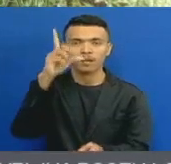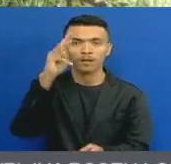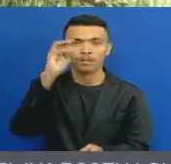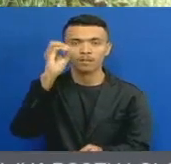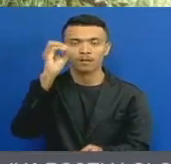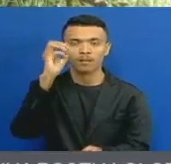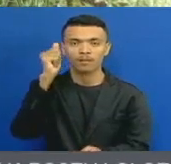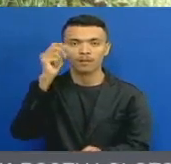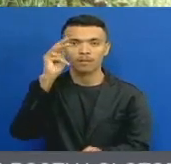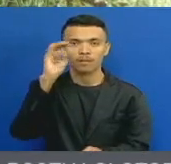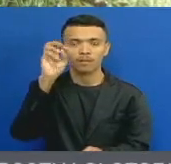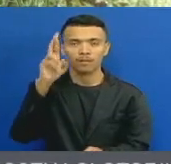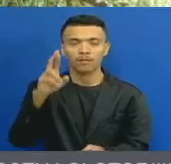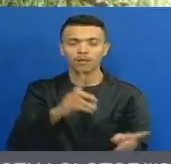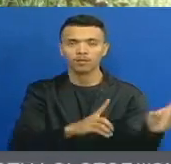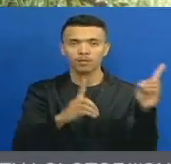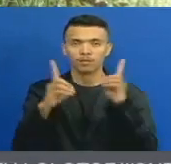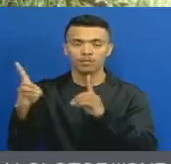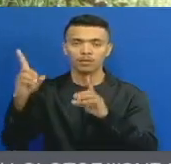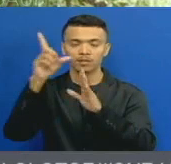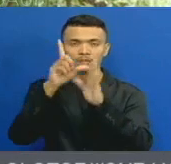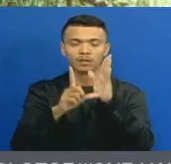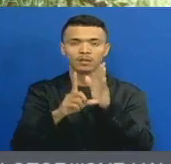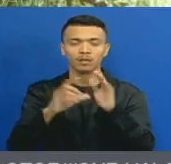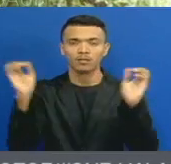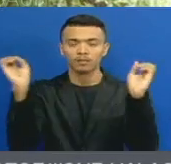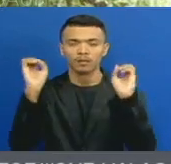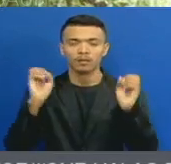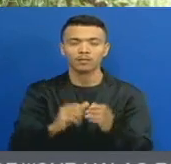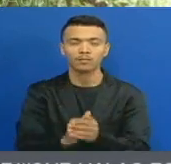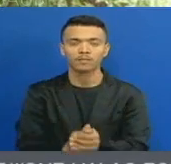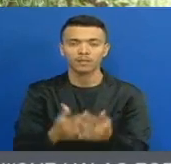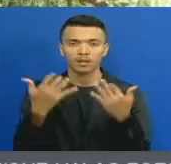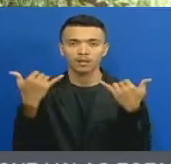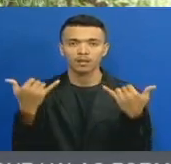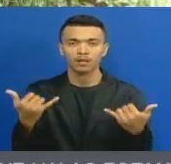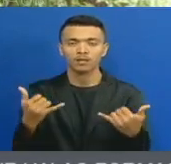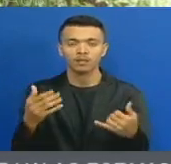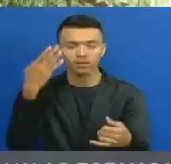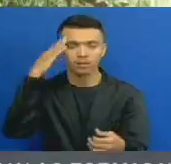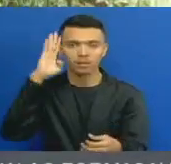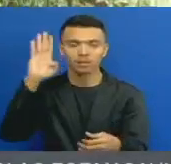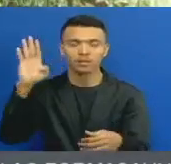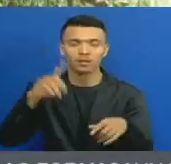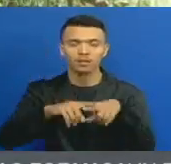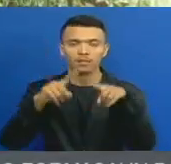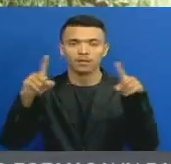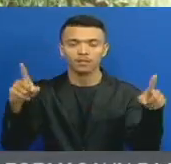cria lei da nação né, Duni. Mas lá consegue e agora o padreiro leite lá tem, né? Mas vê o